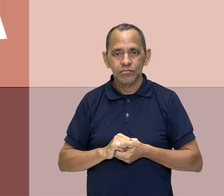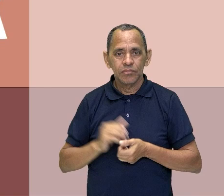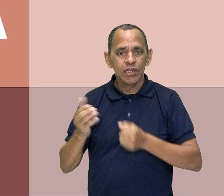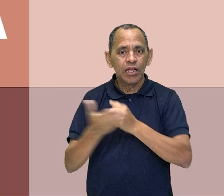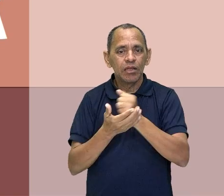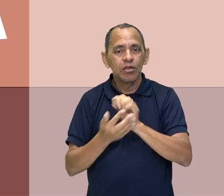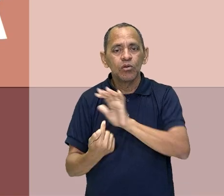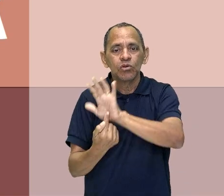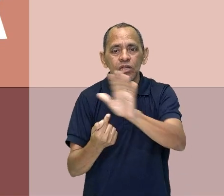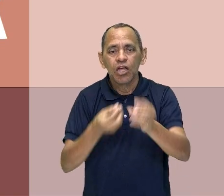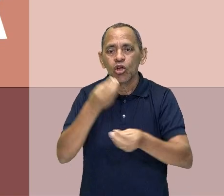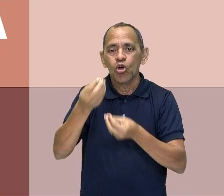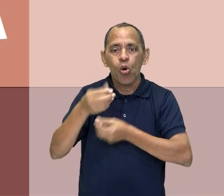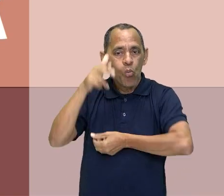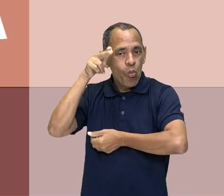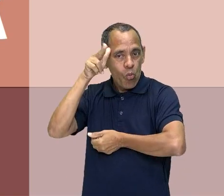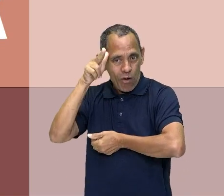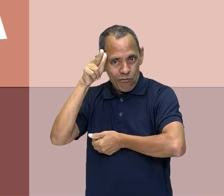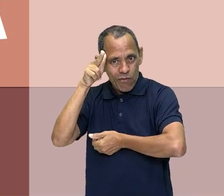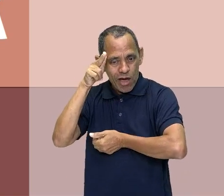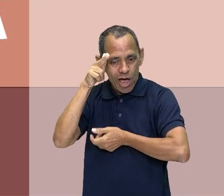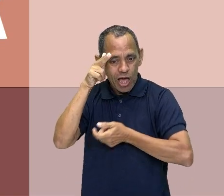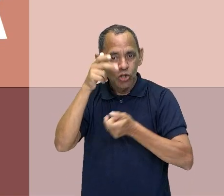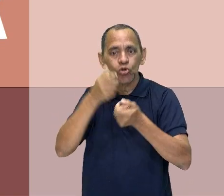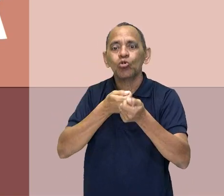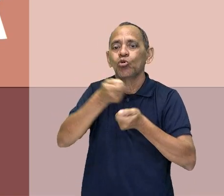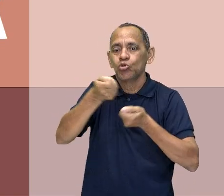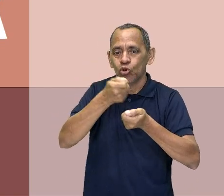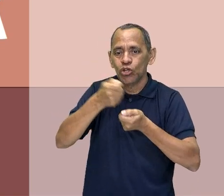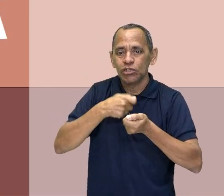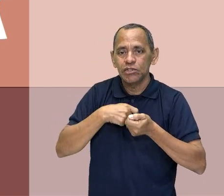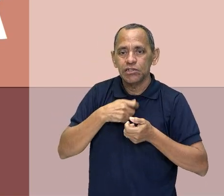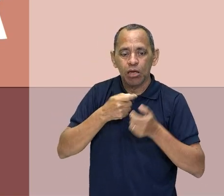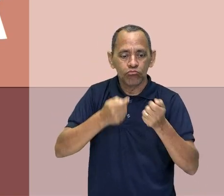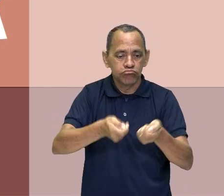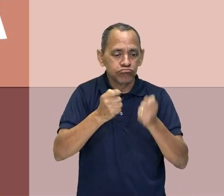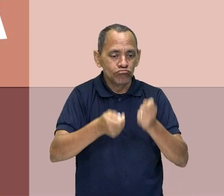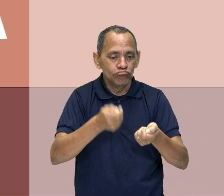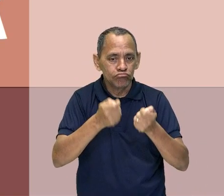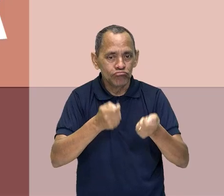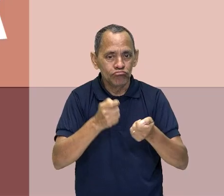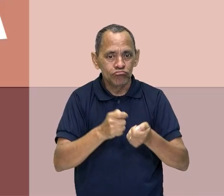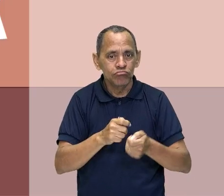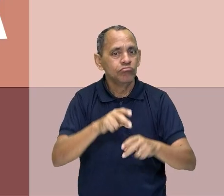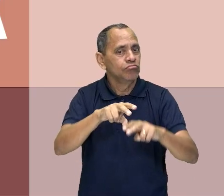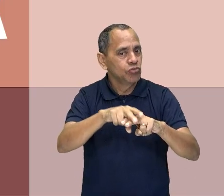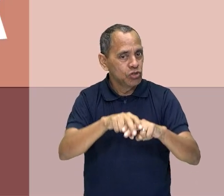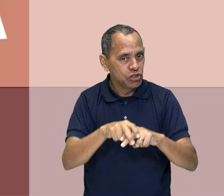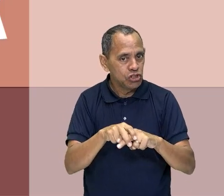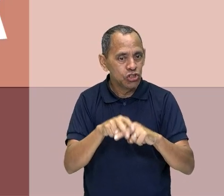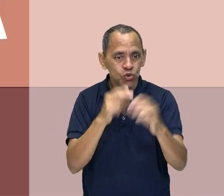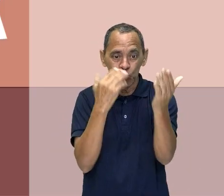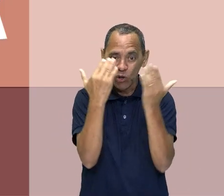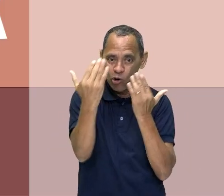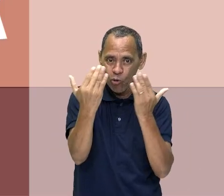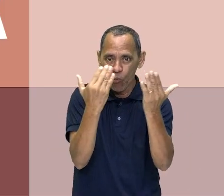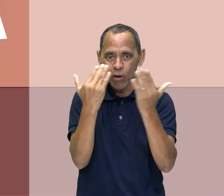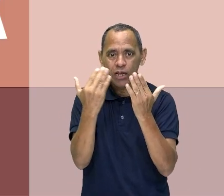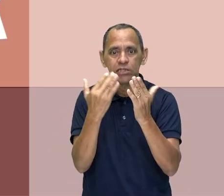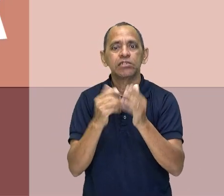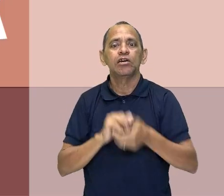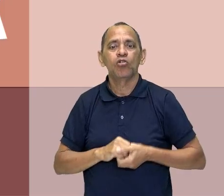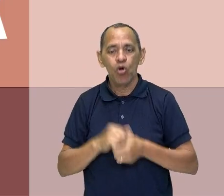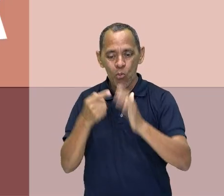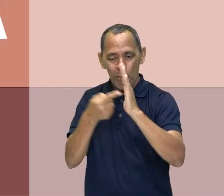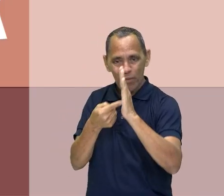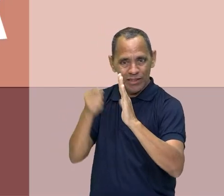como um equino é controlado no voto de cabresto. A gente não, de maneira alguma, está falando que o eleitor daquela época era desprovido